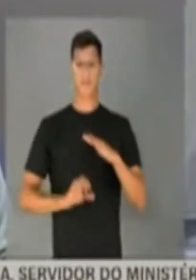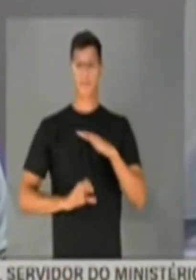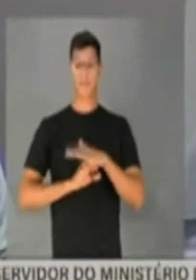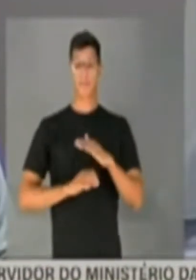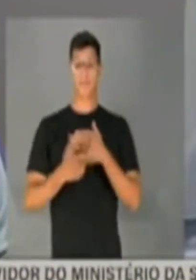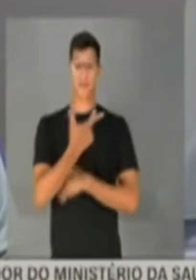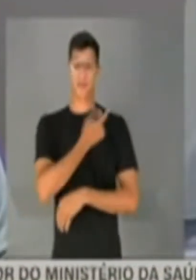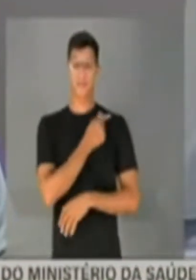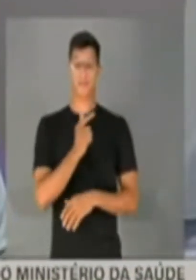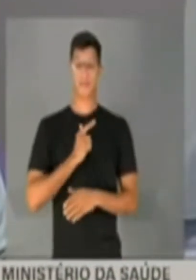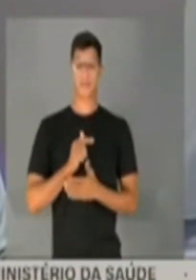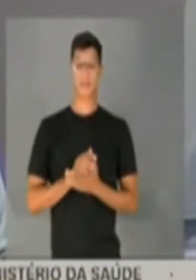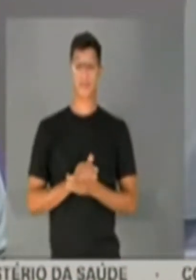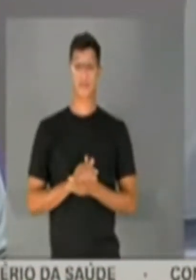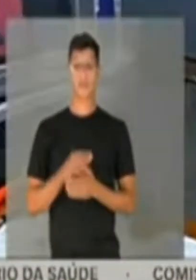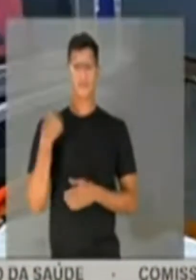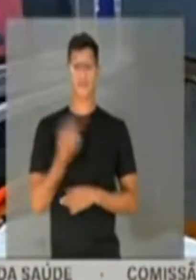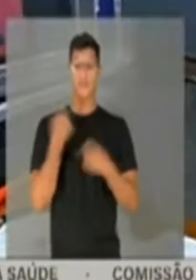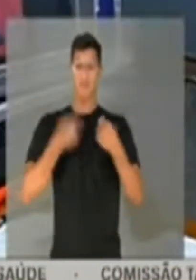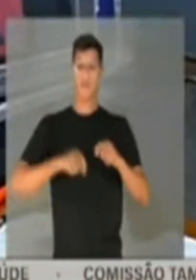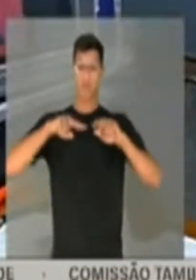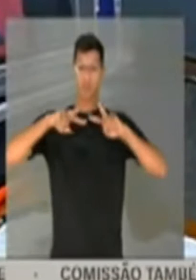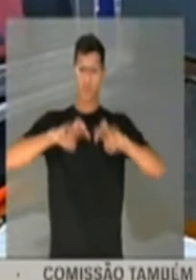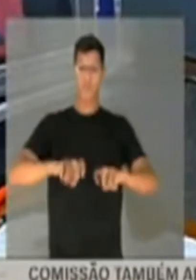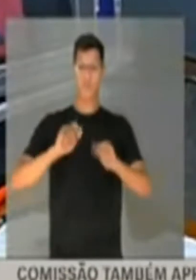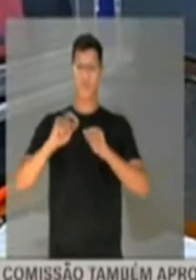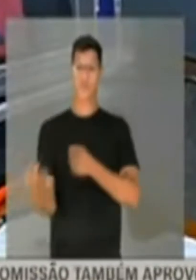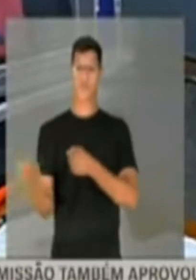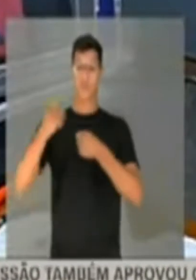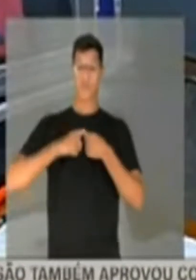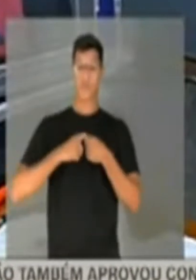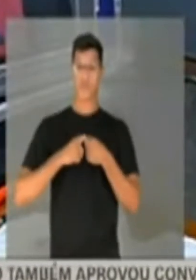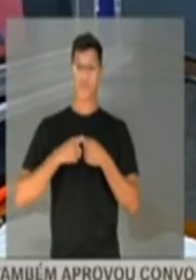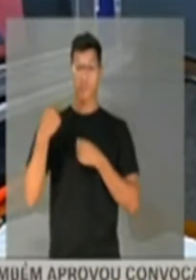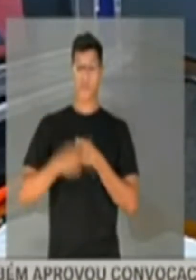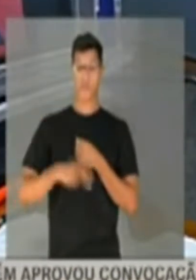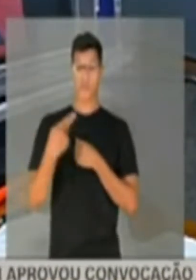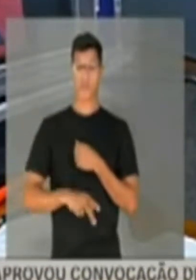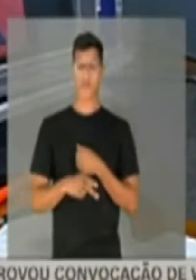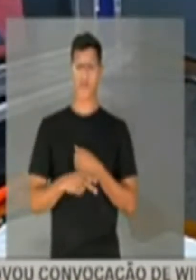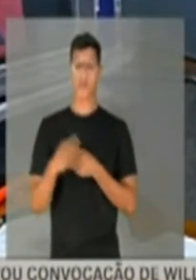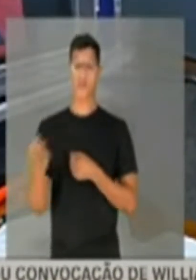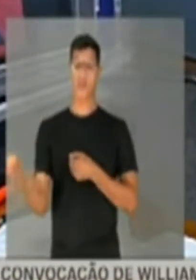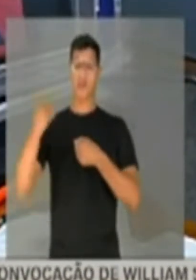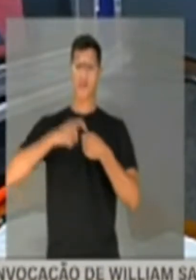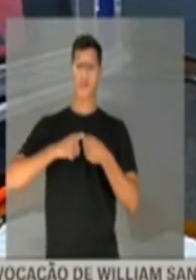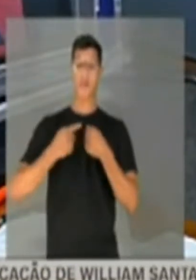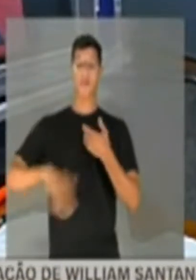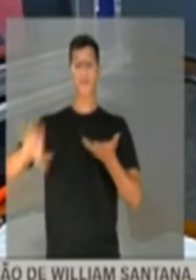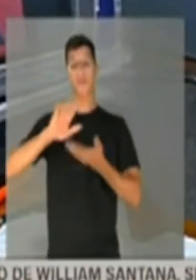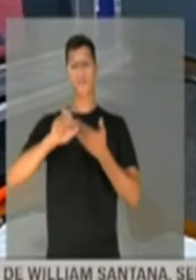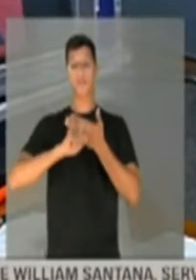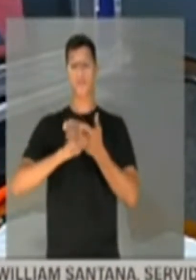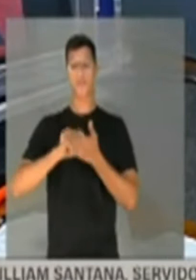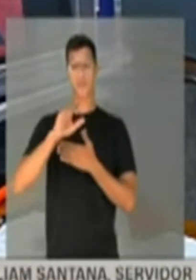Ministério da Saúde. Todas as que aconteceram. Então, nós temos que investigar isso. Ele tem que voltar aqui. Isso obriga a volta do secretário